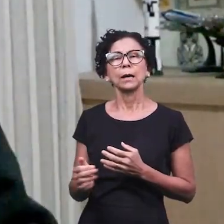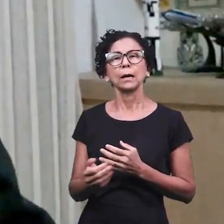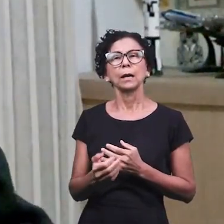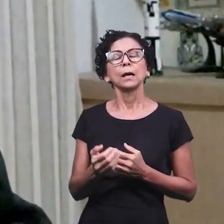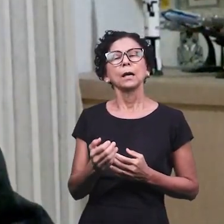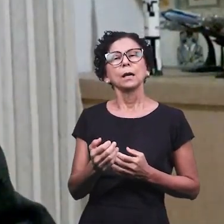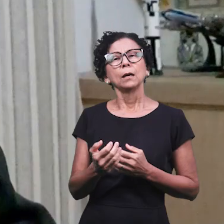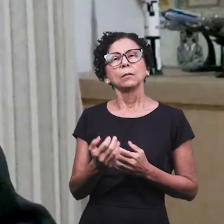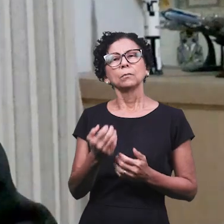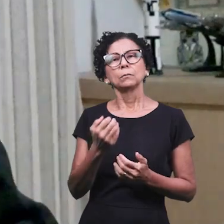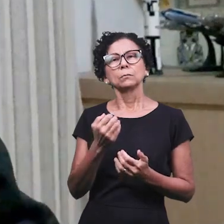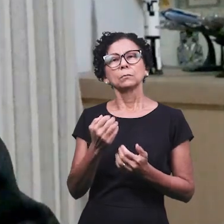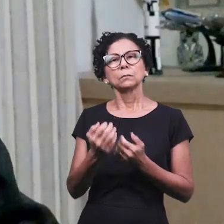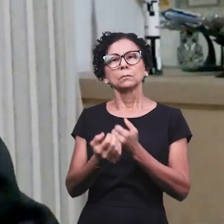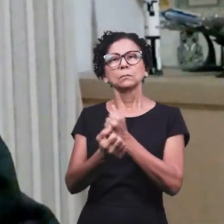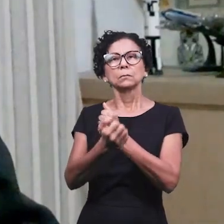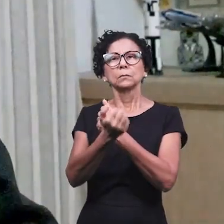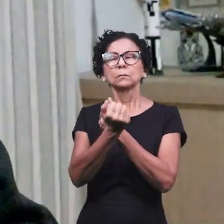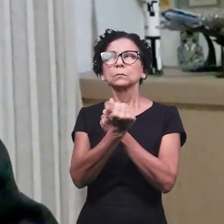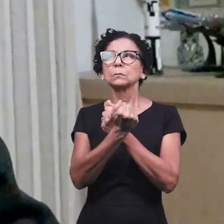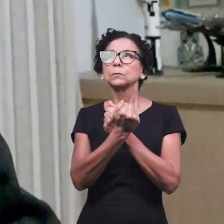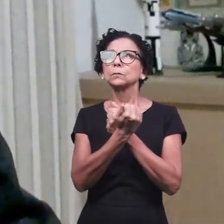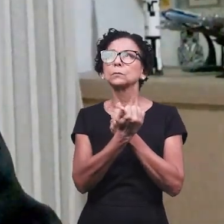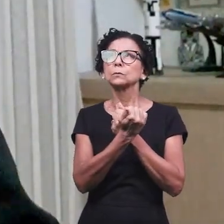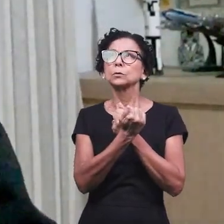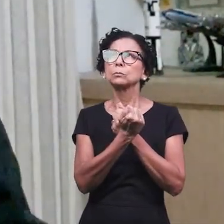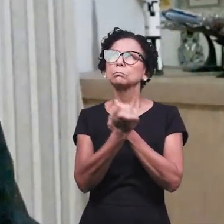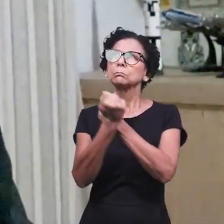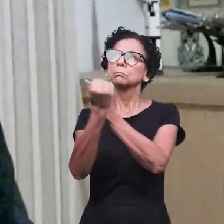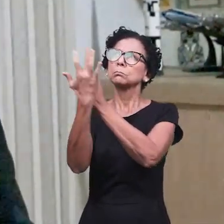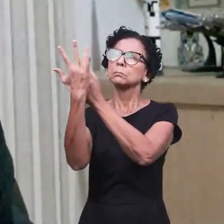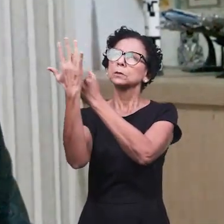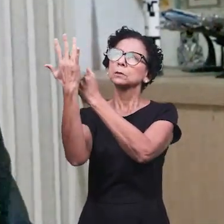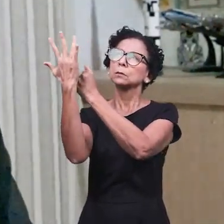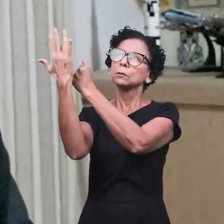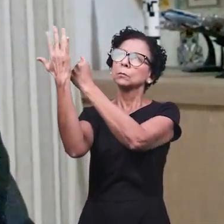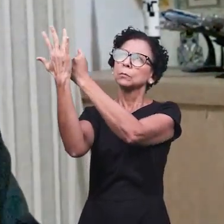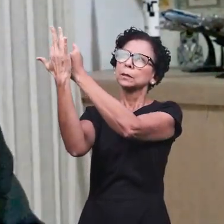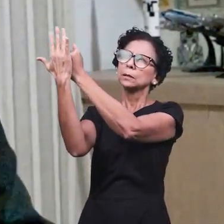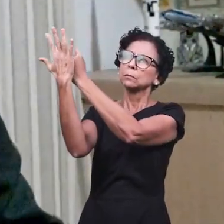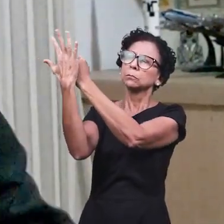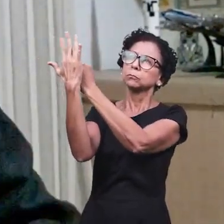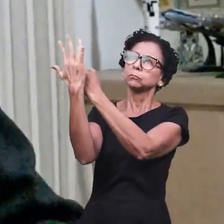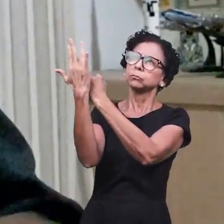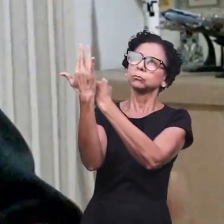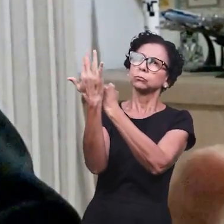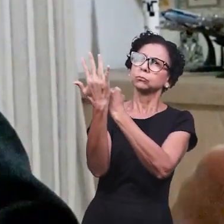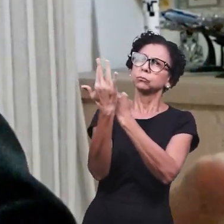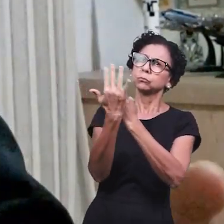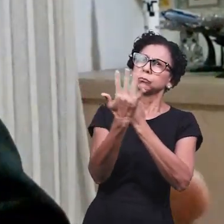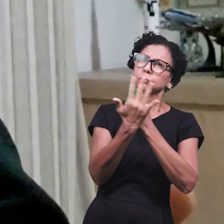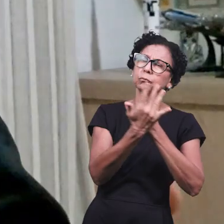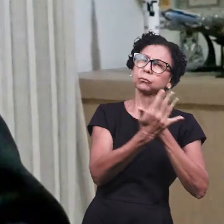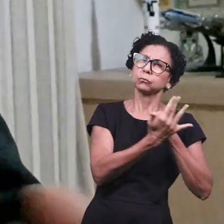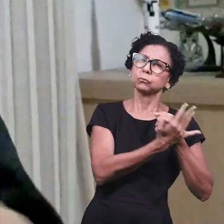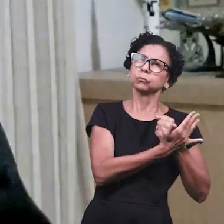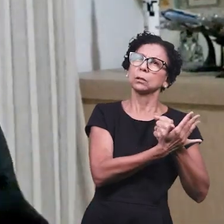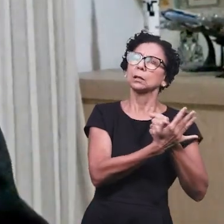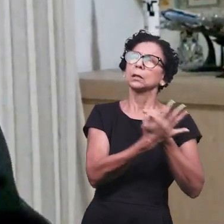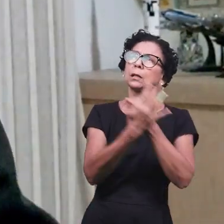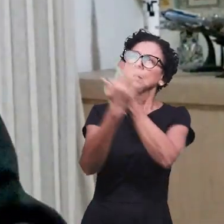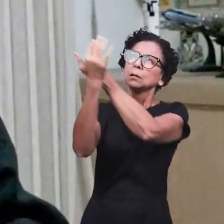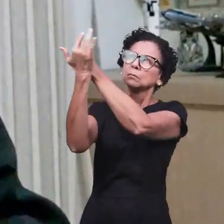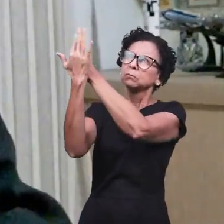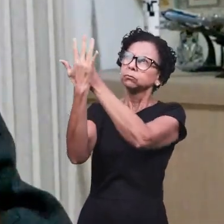se aproxima do Sol. A sua cauda ela sempre está numa posição como se fosse se afastando do Sol, como